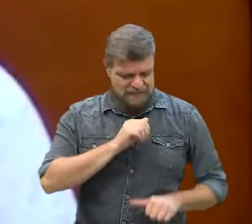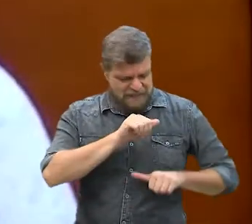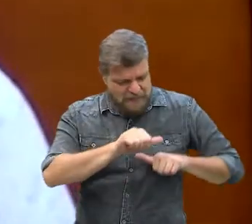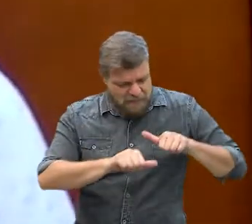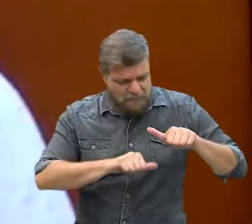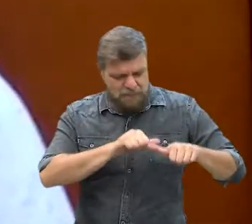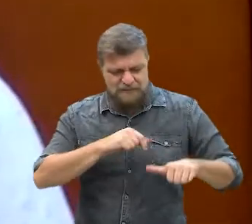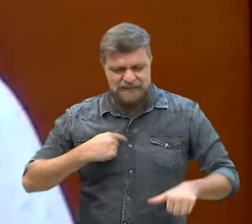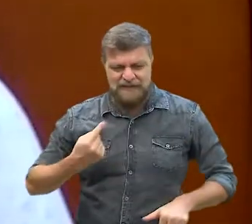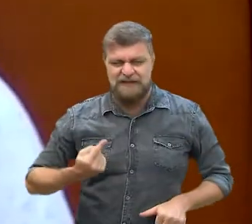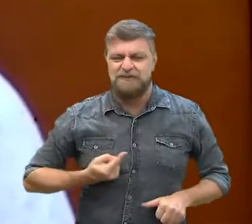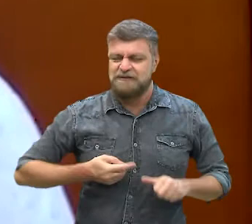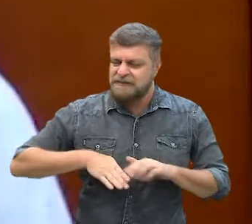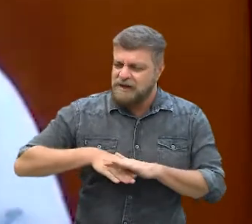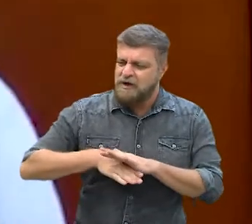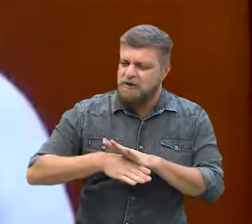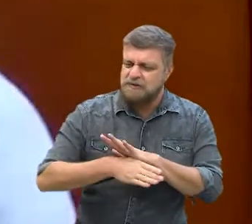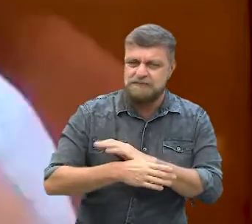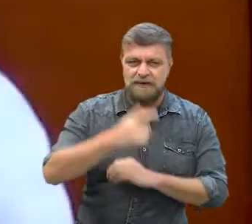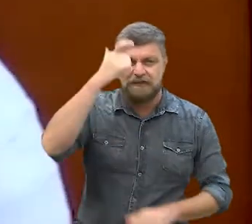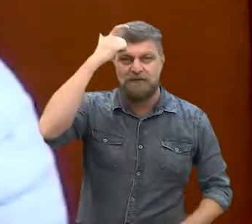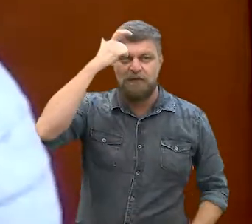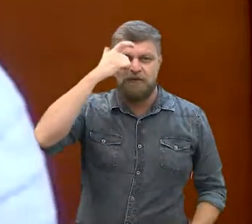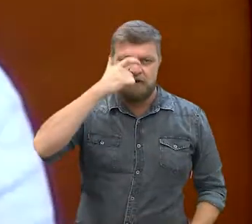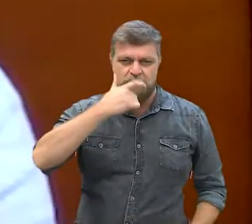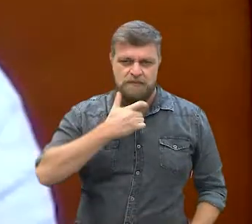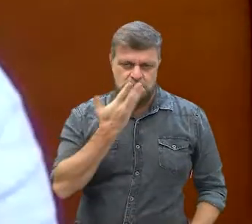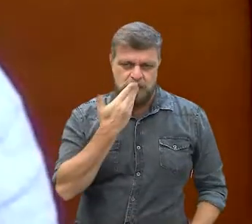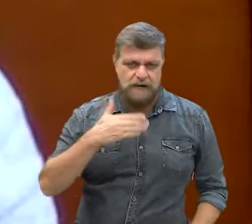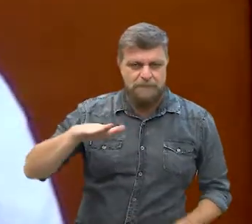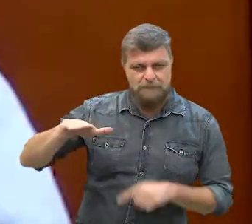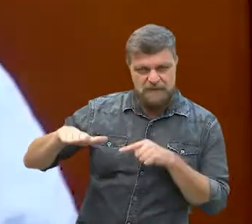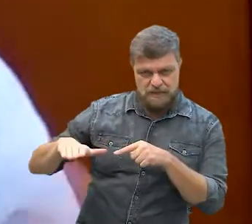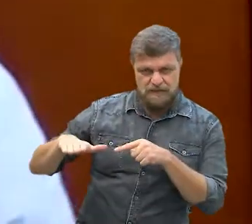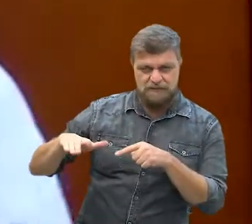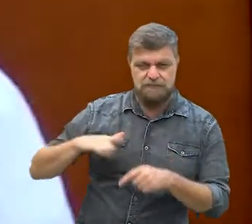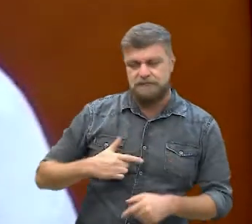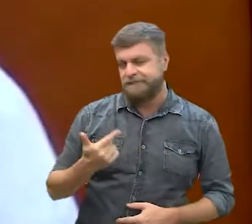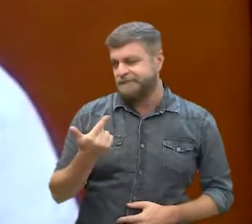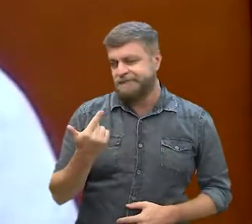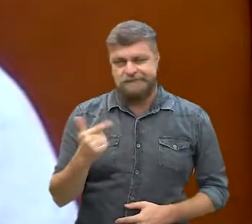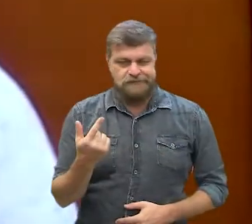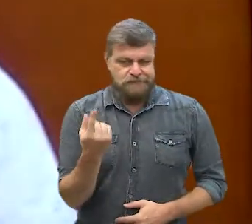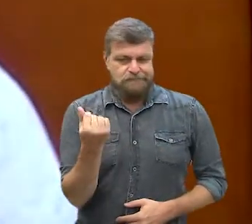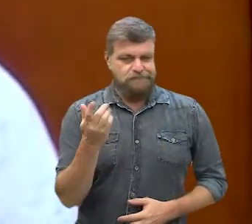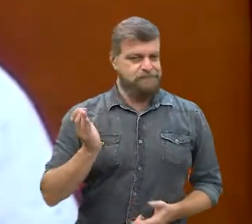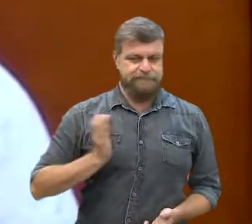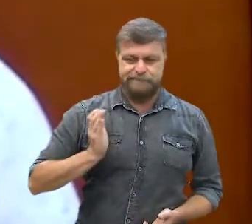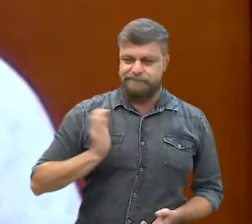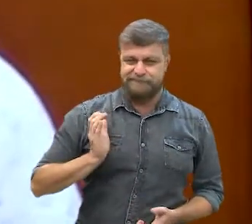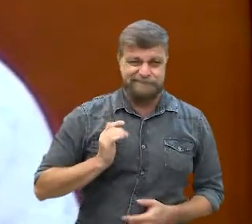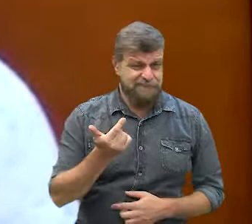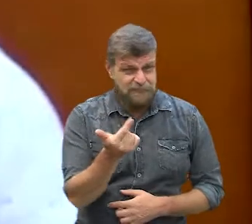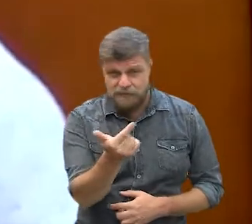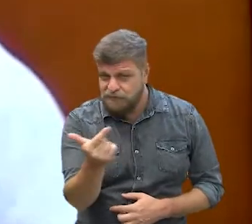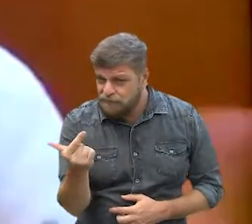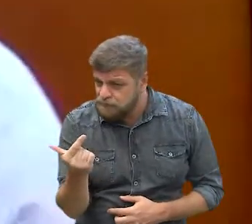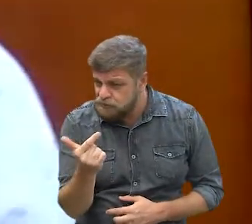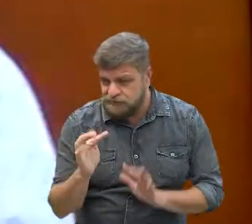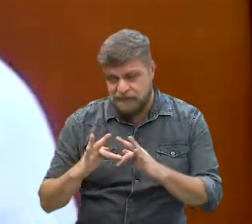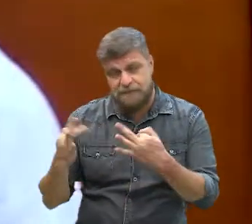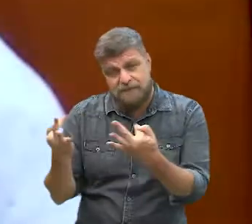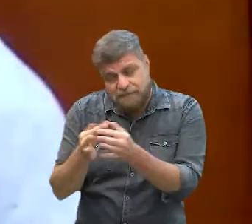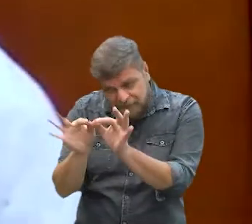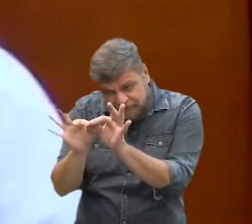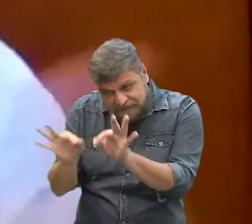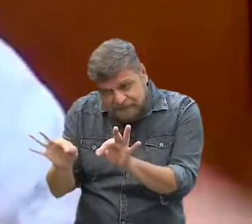hábito, né? Eu desde pequeno, nunca tive muitas condições, né? A minha família não me proporcionou